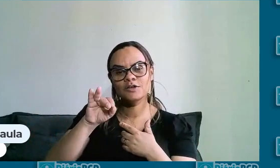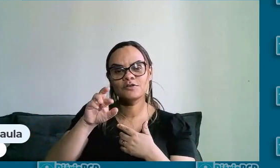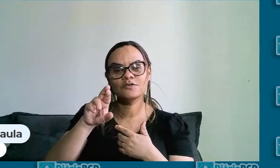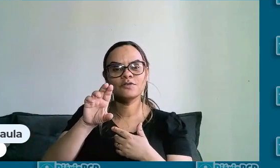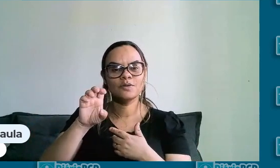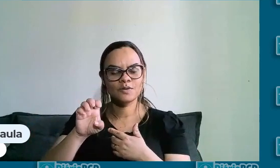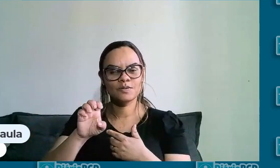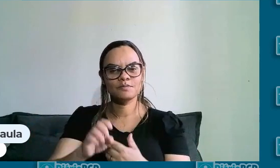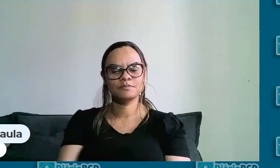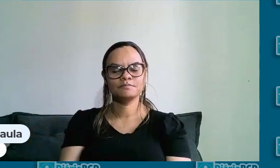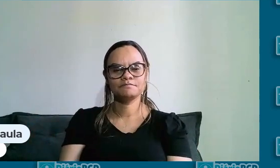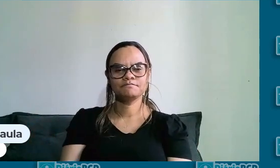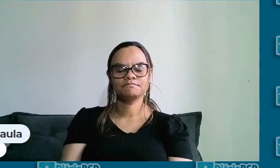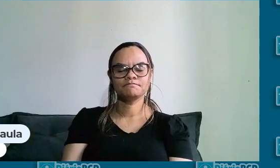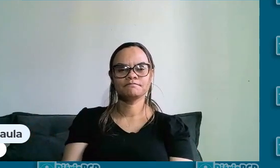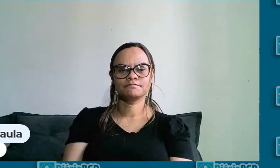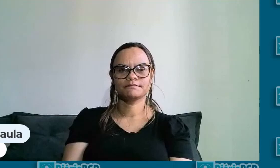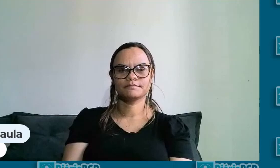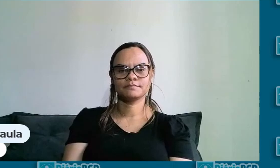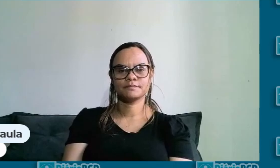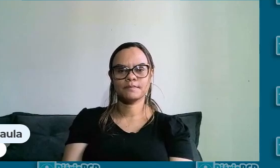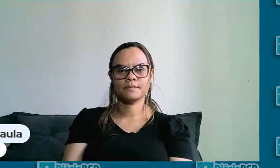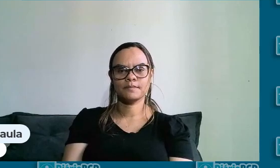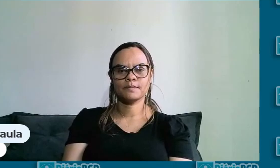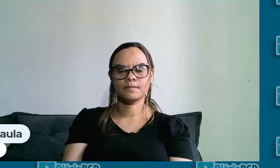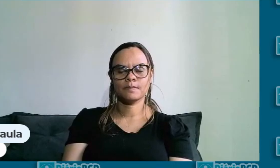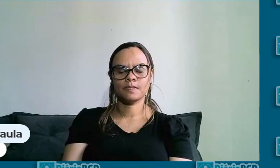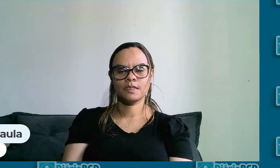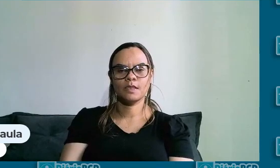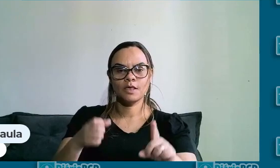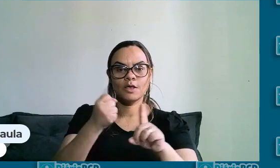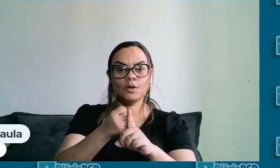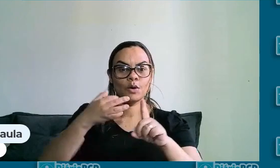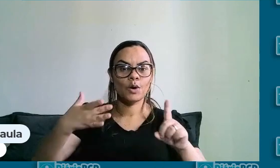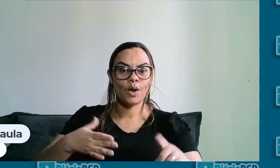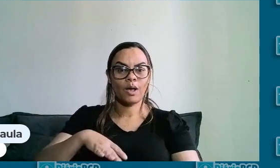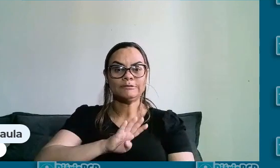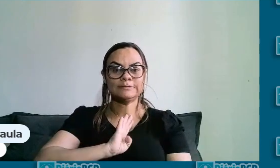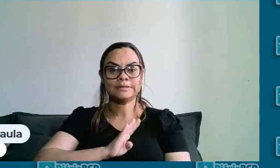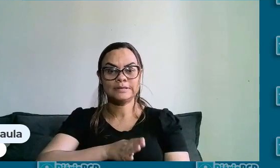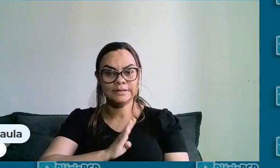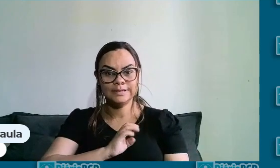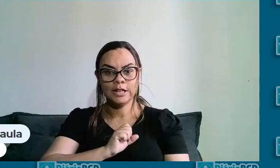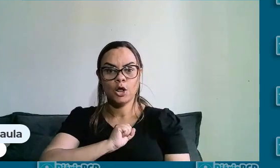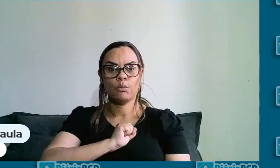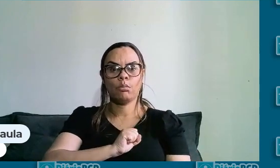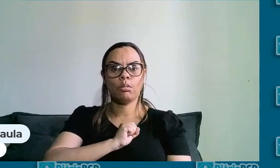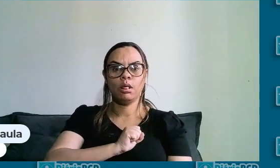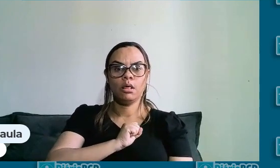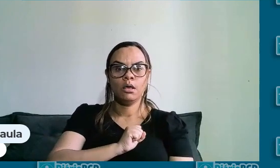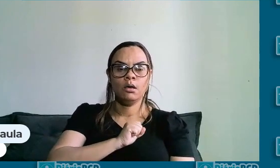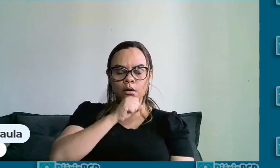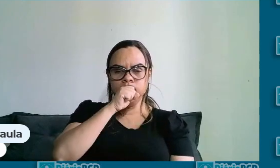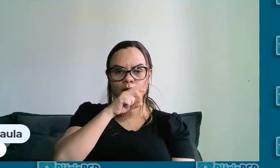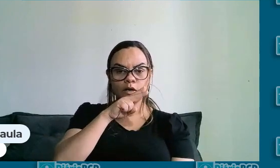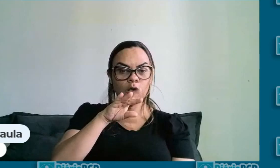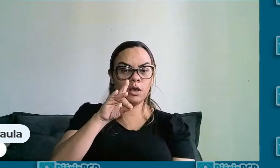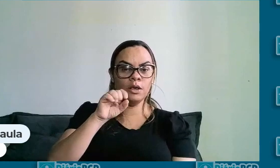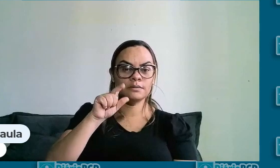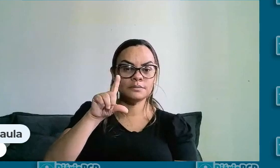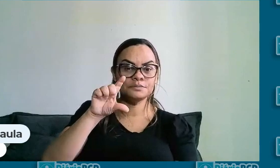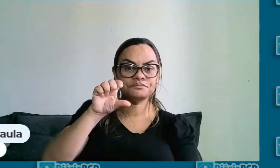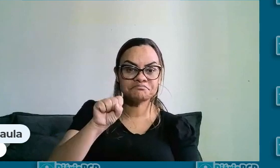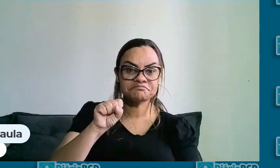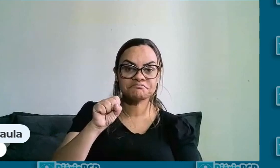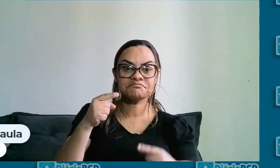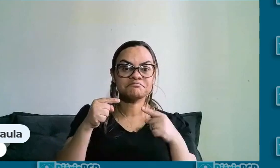Santos Neto, que vem falar com a gente sobre síndrome cardiorrenal e diálise. O que isso tem a ver com a situação do Fausto